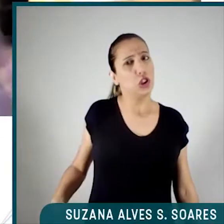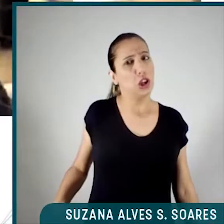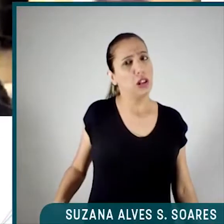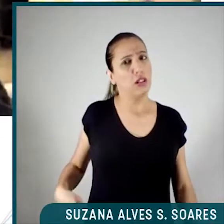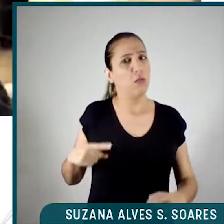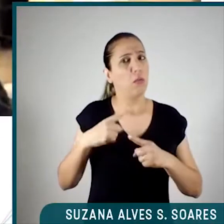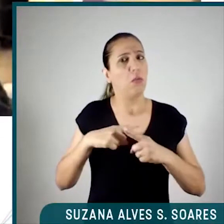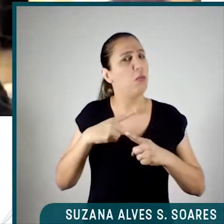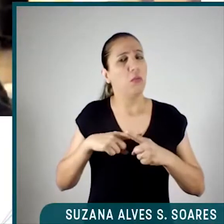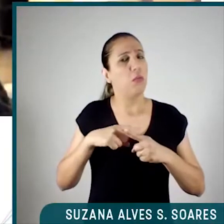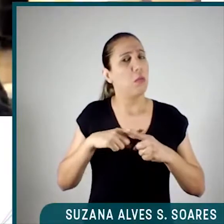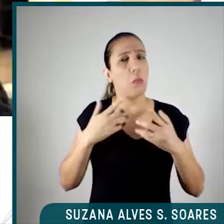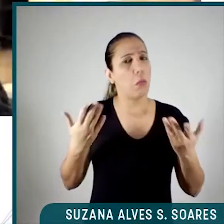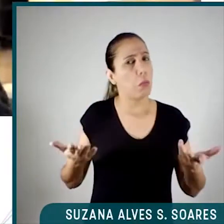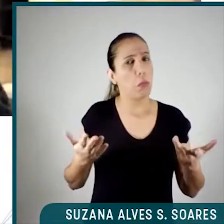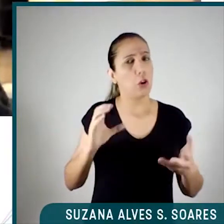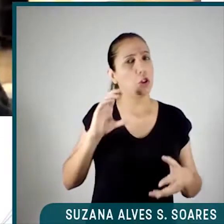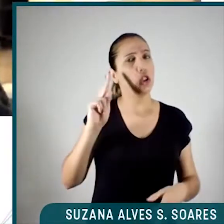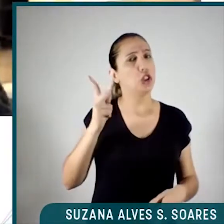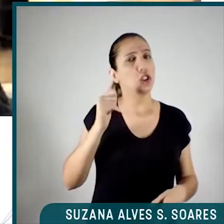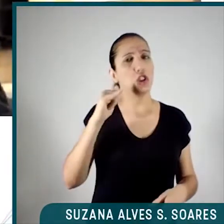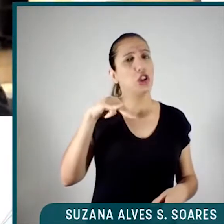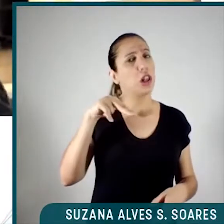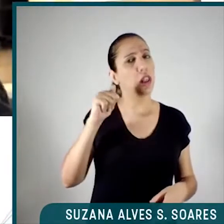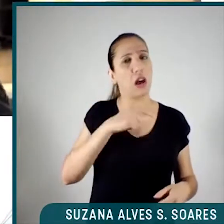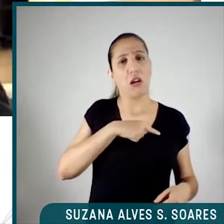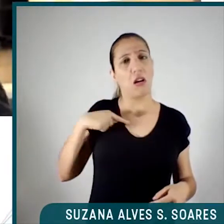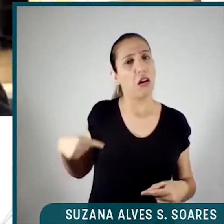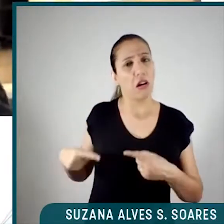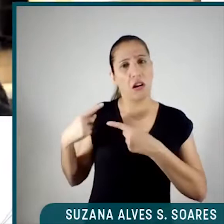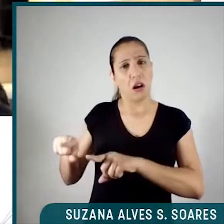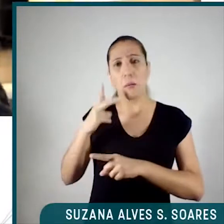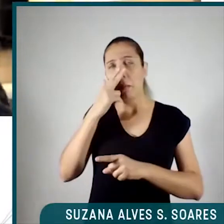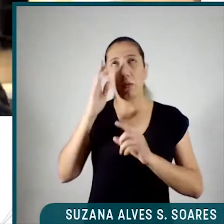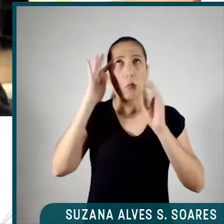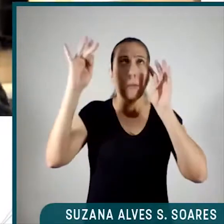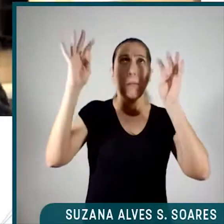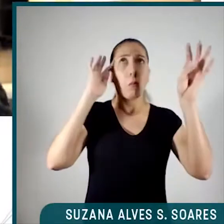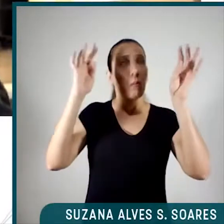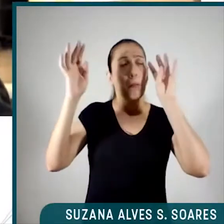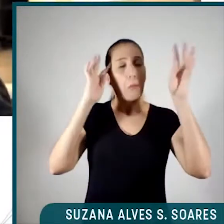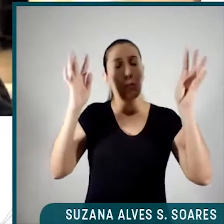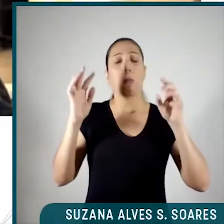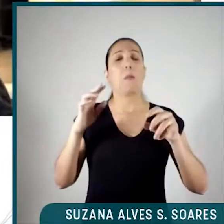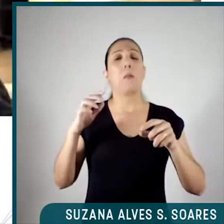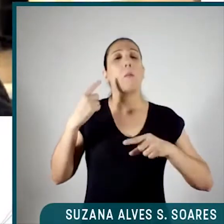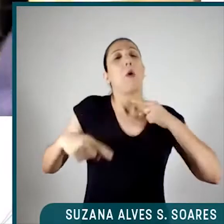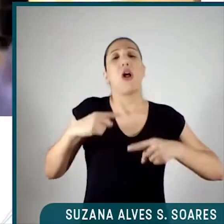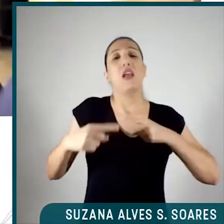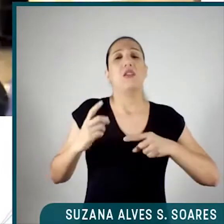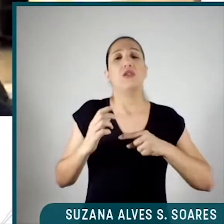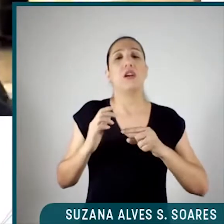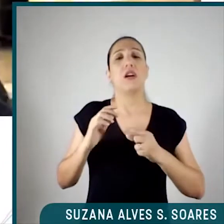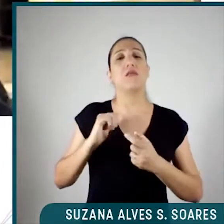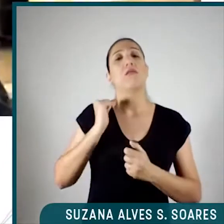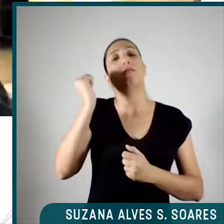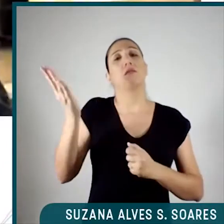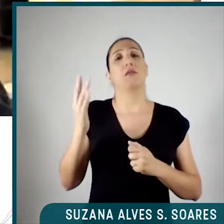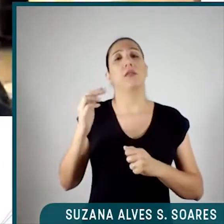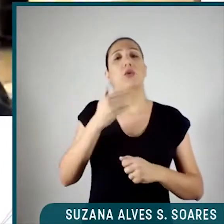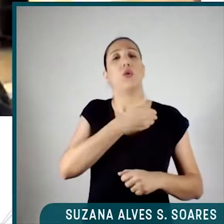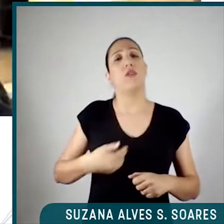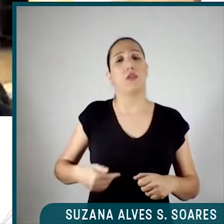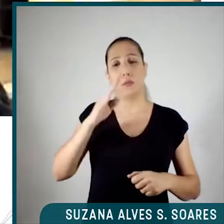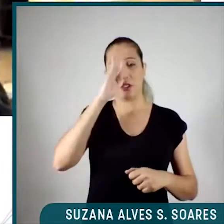de uma espécie de delírio amadorístico do, da política externa do governo brasileiro. Porque, como você bem disse, a